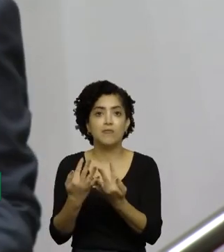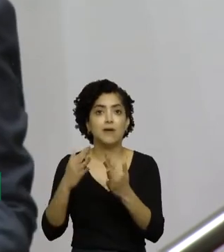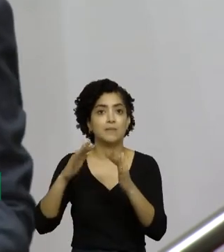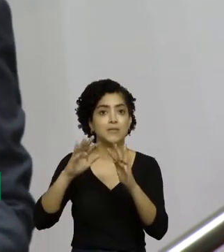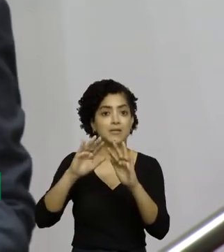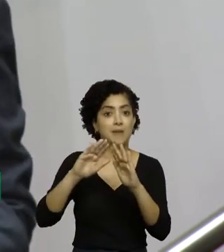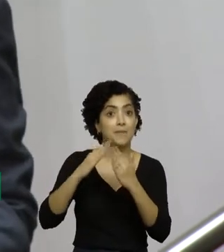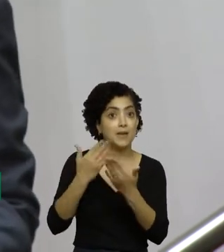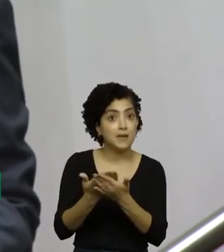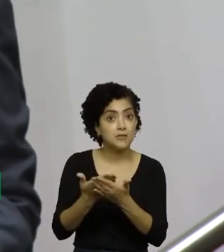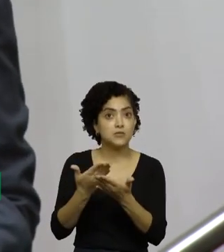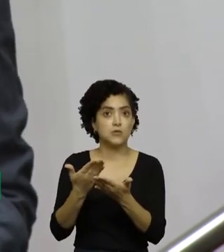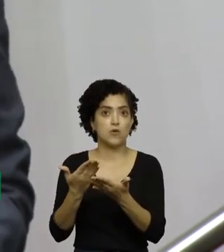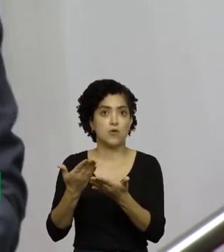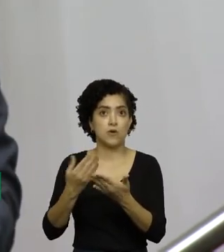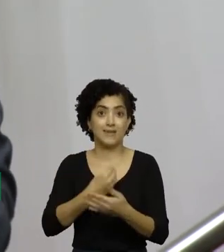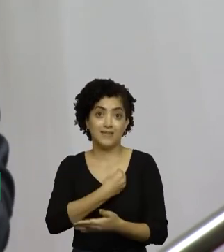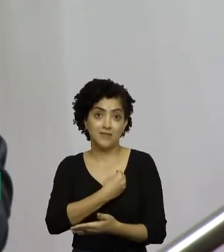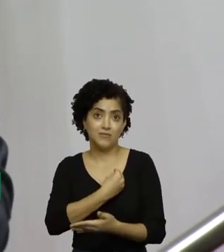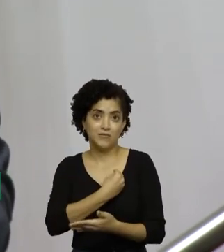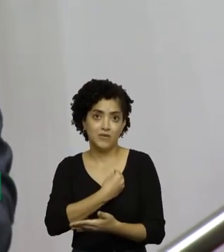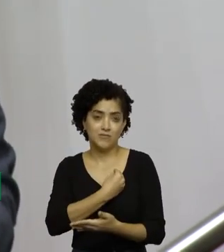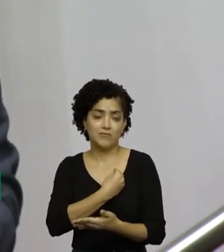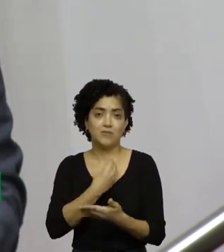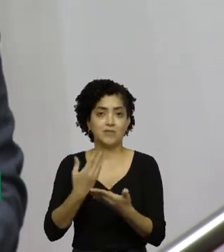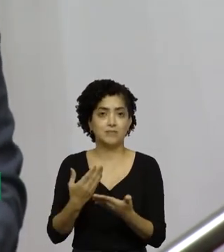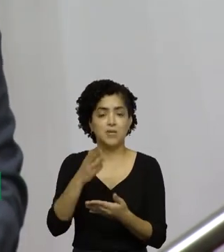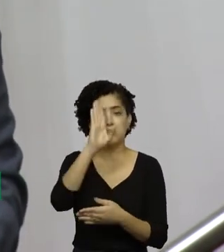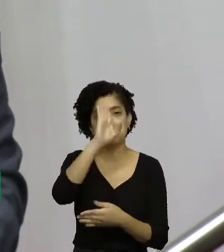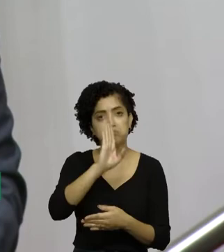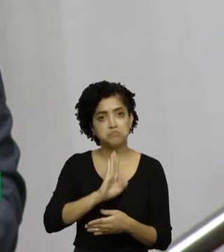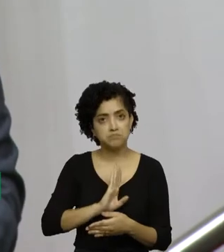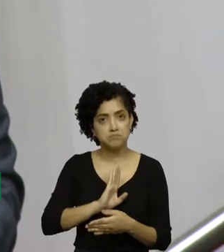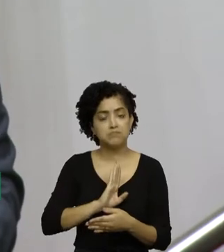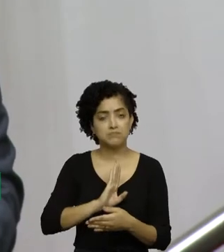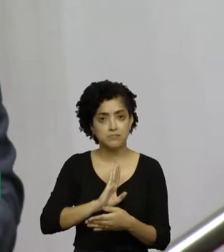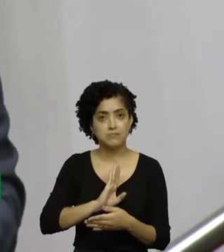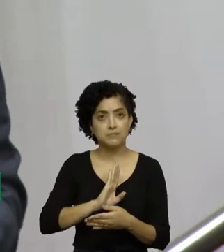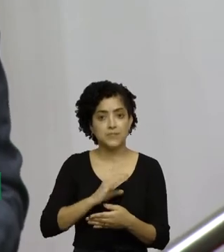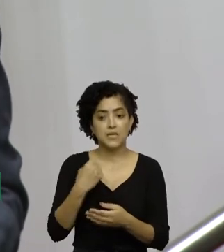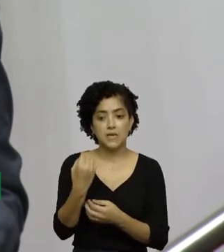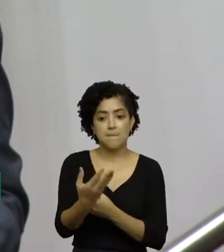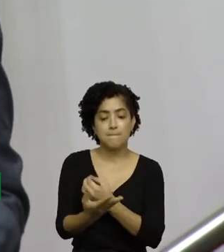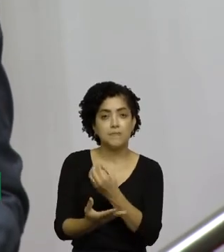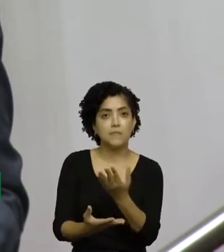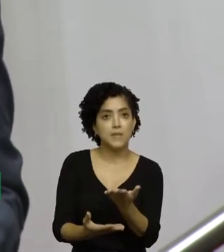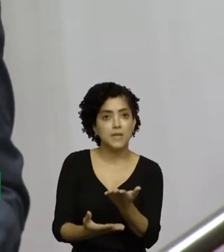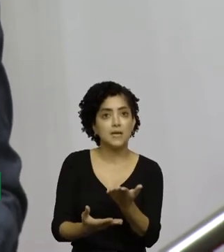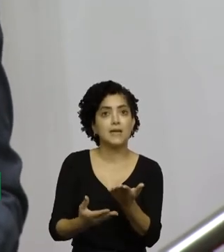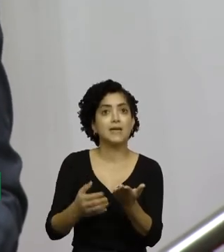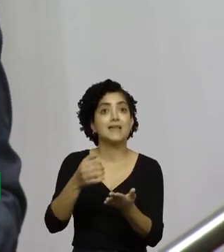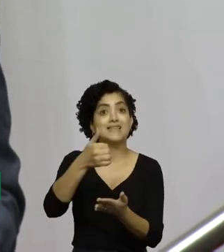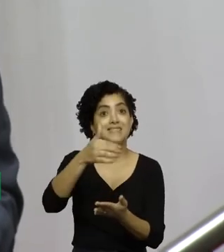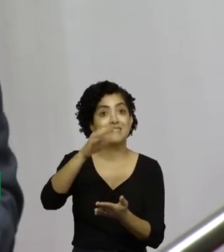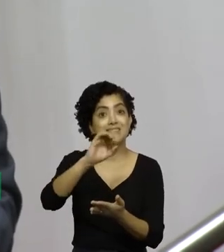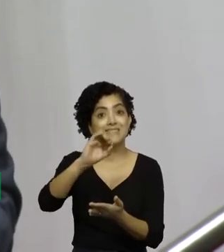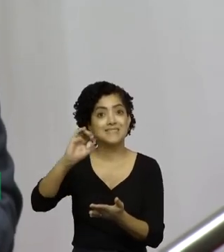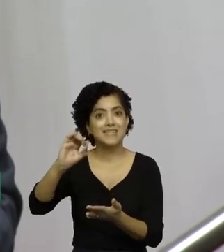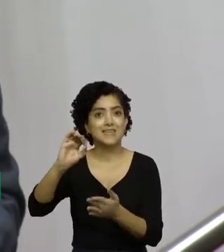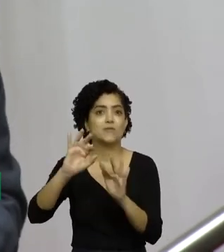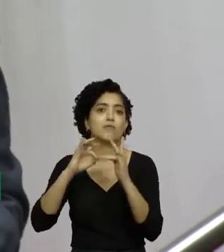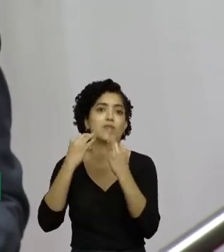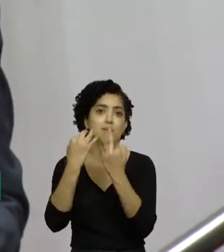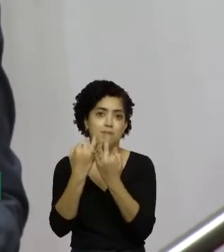destes assentamentos. E, gratuitamente, eles fazem a doação para 100 famílias com